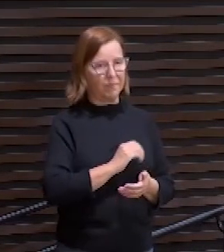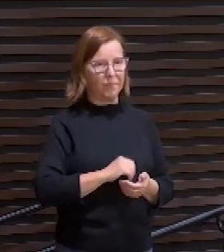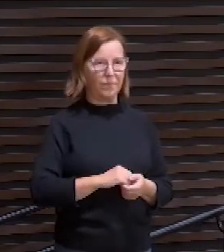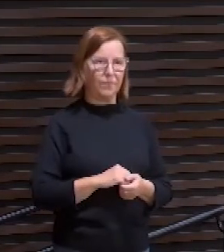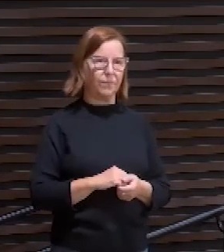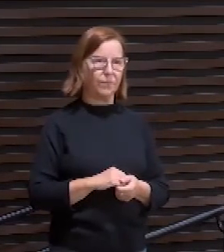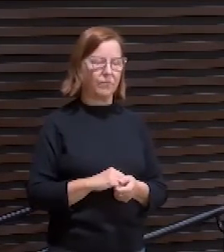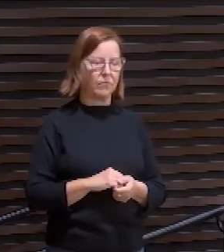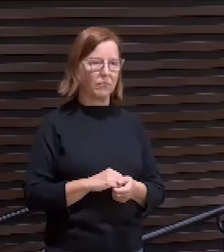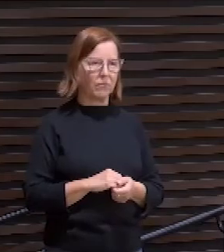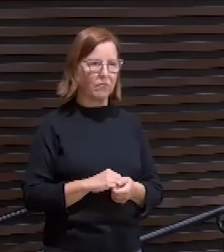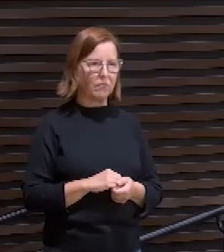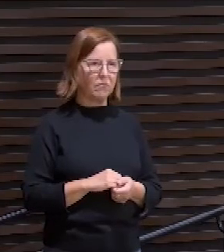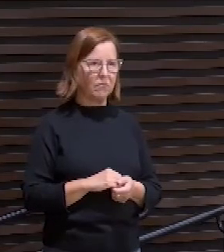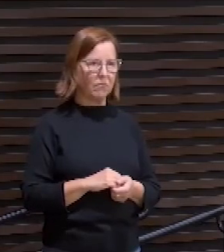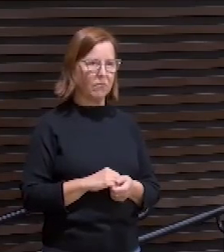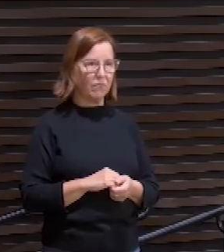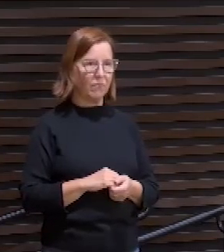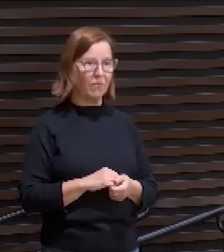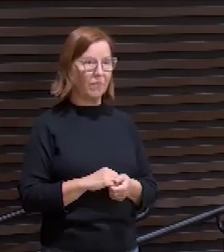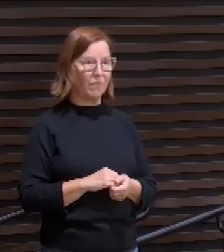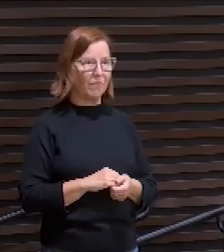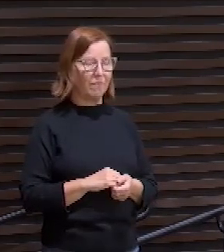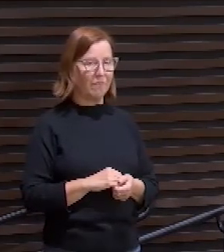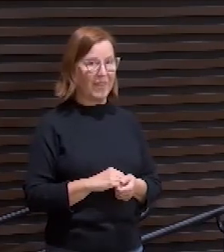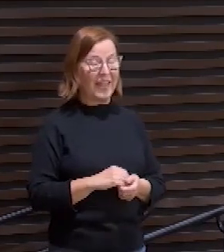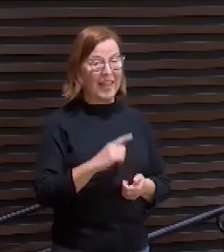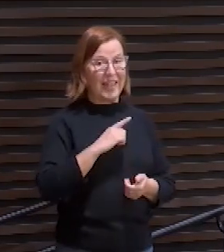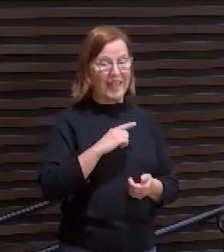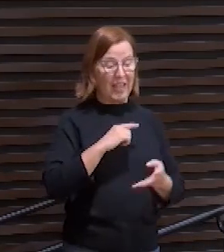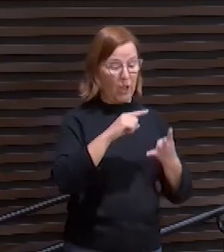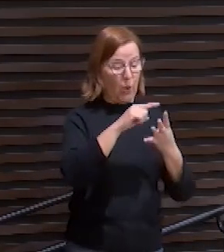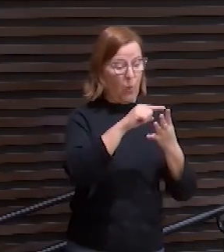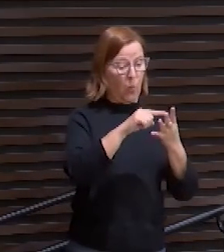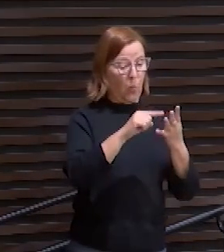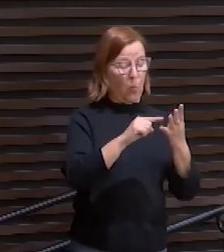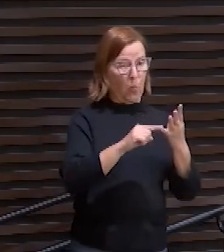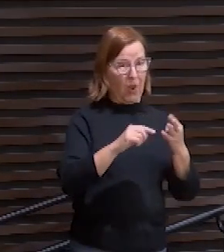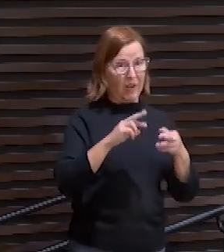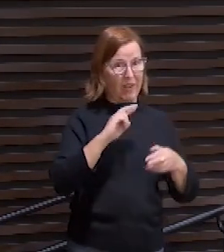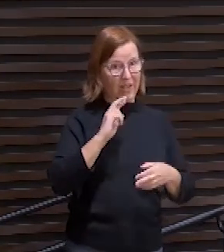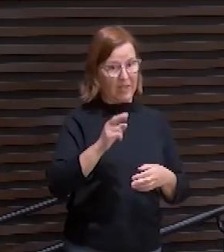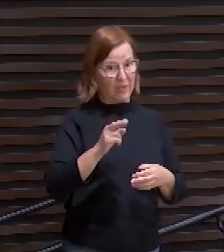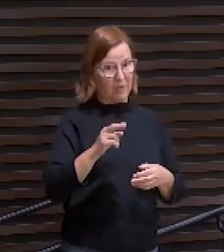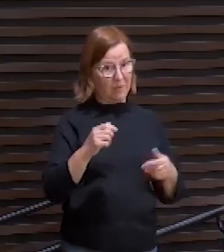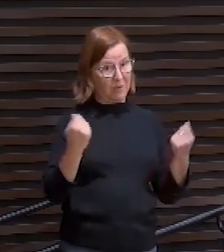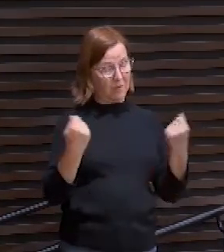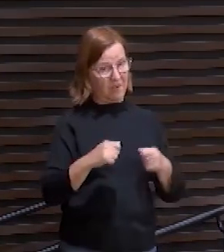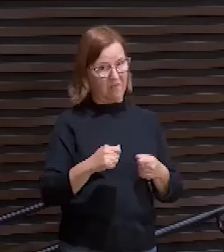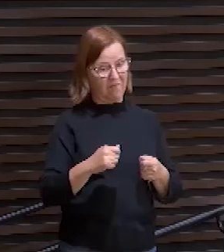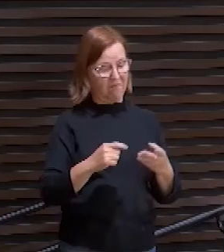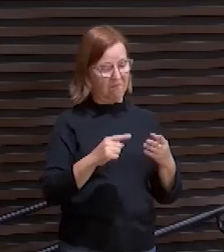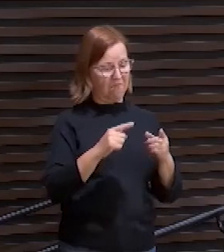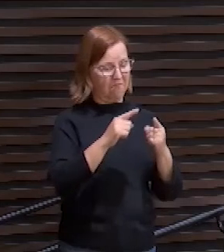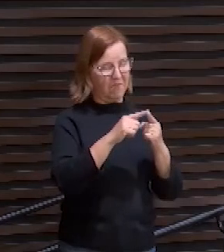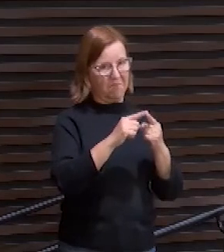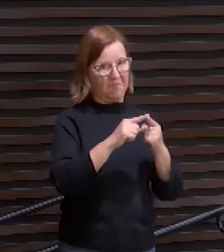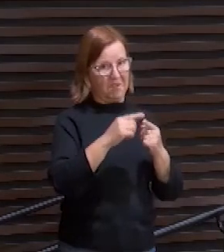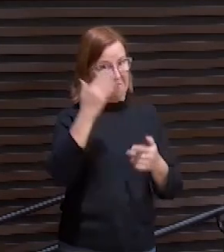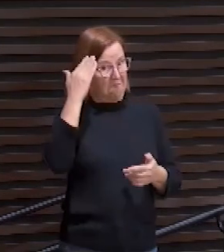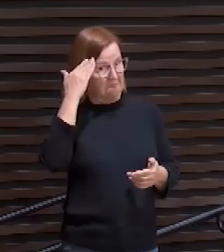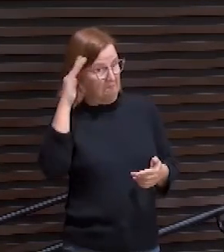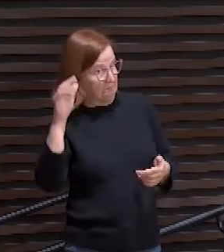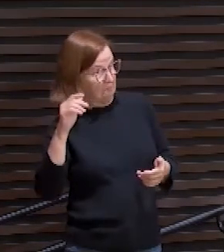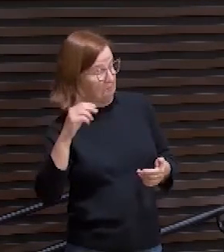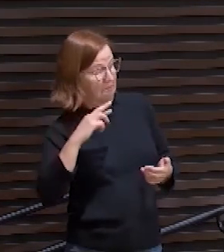Eu elenquei aqui 4 respostas possíveis. Primeira, não sei responder.